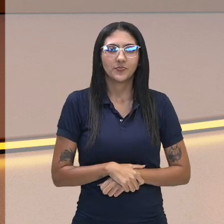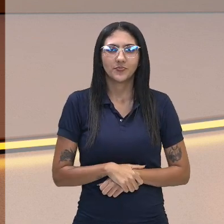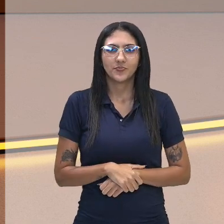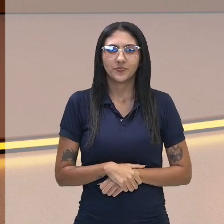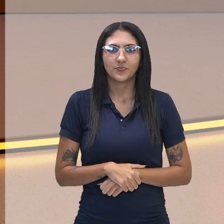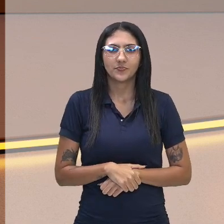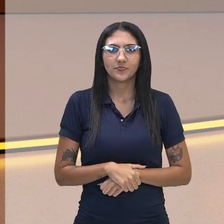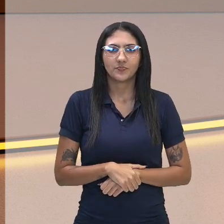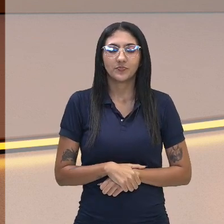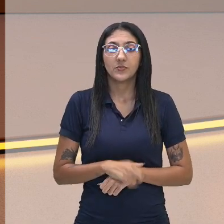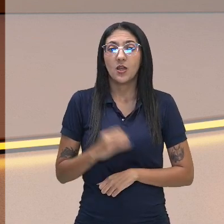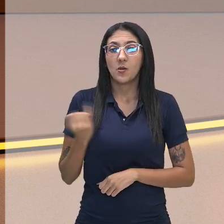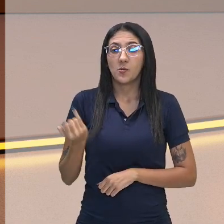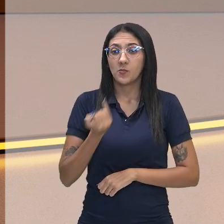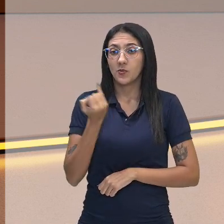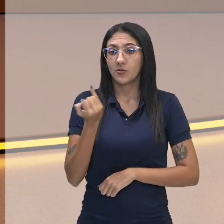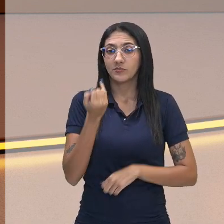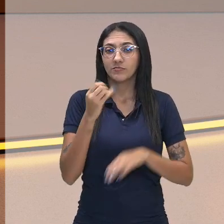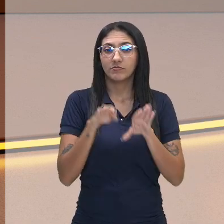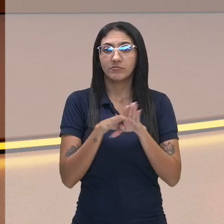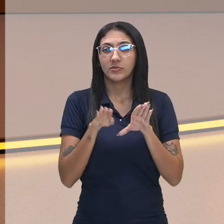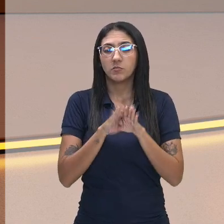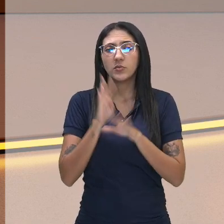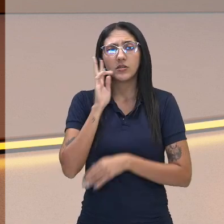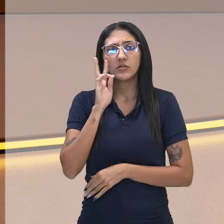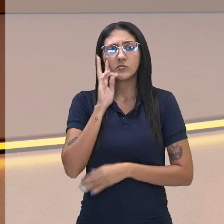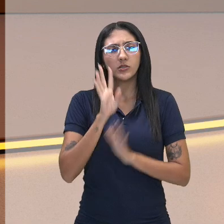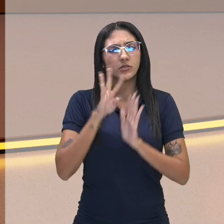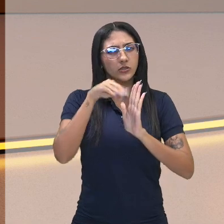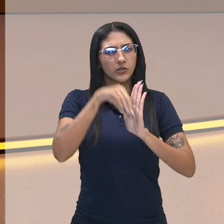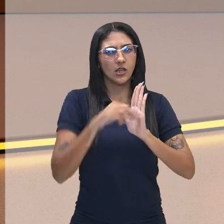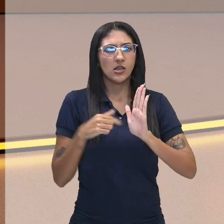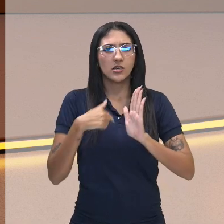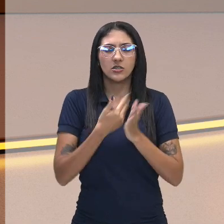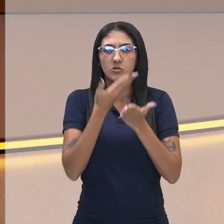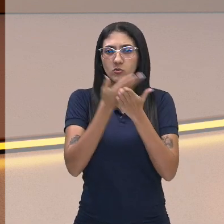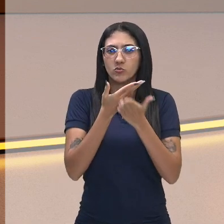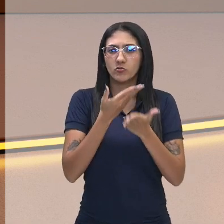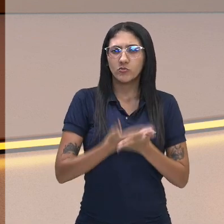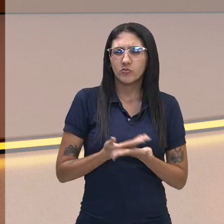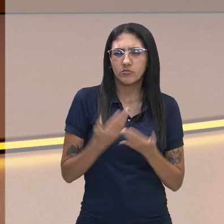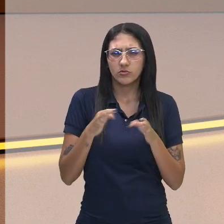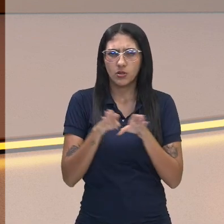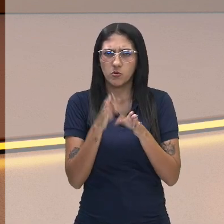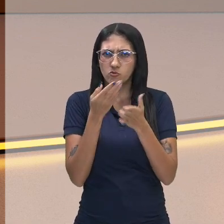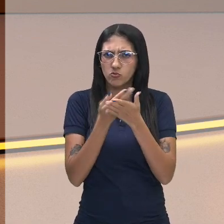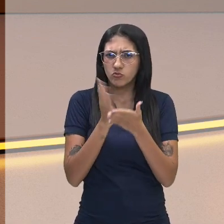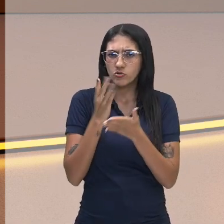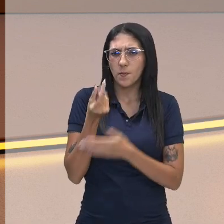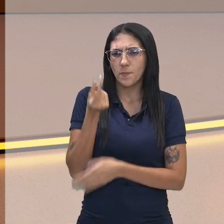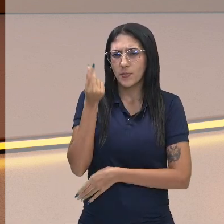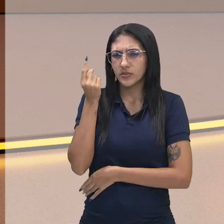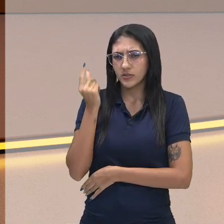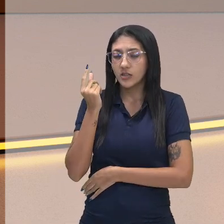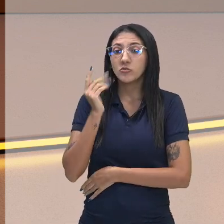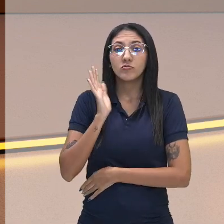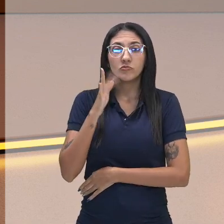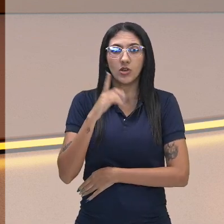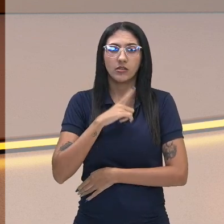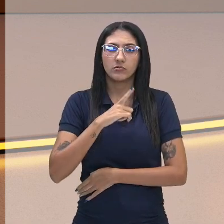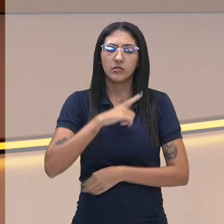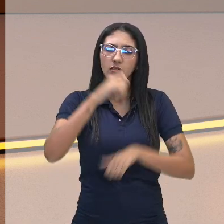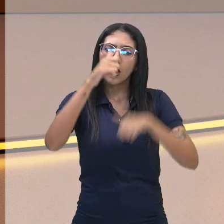Vale lembrar que, dentro do nosso componente, em aulas passadas, já